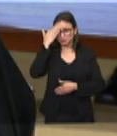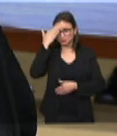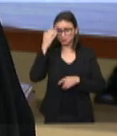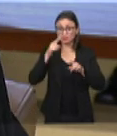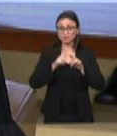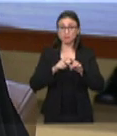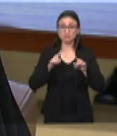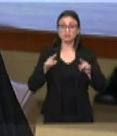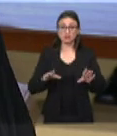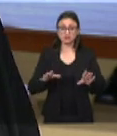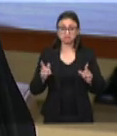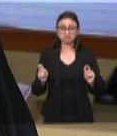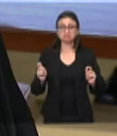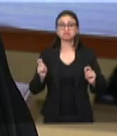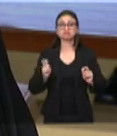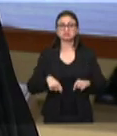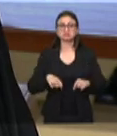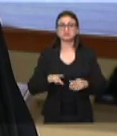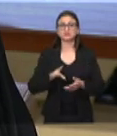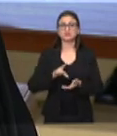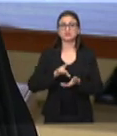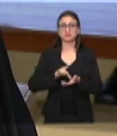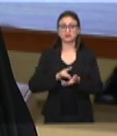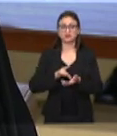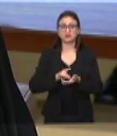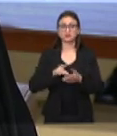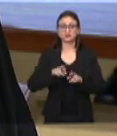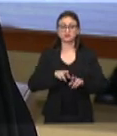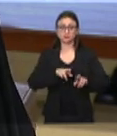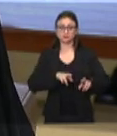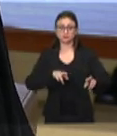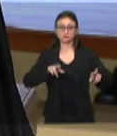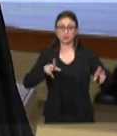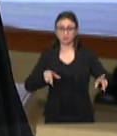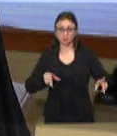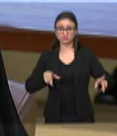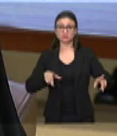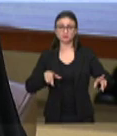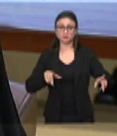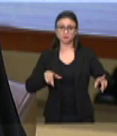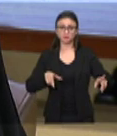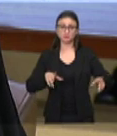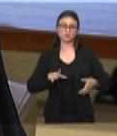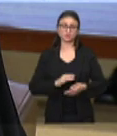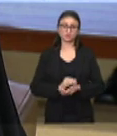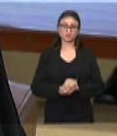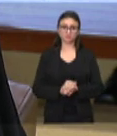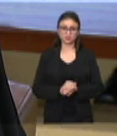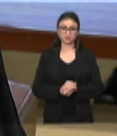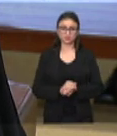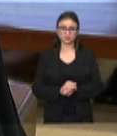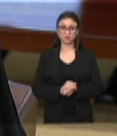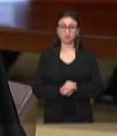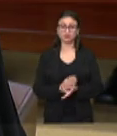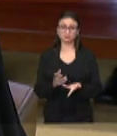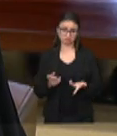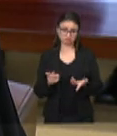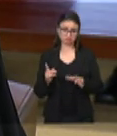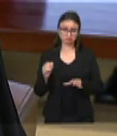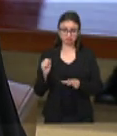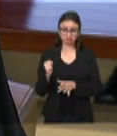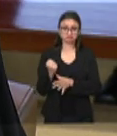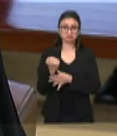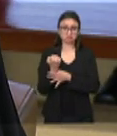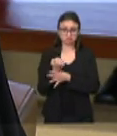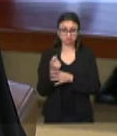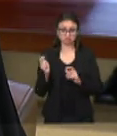seja possível efetuar a distinção do precedente no caso concreto, de modo a assegurar que o exercício